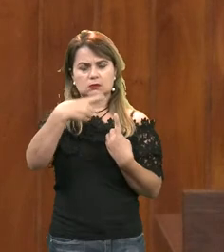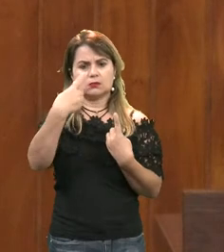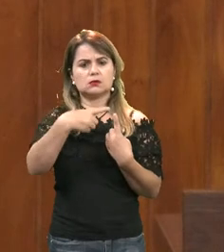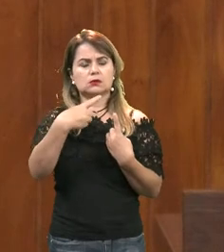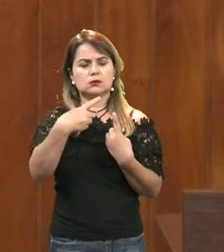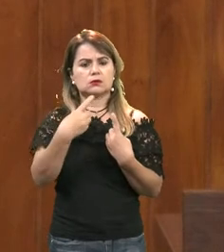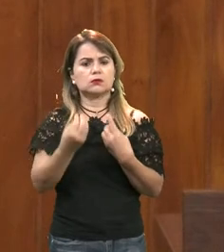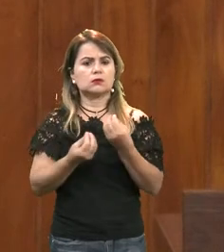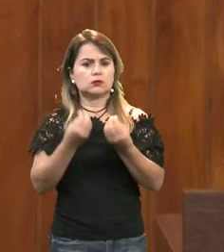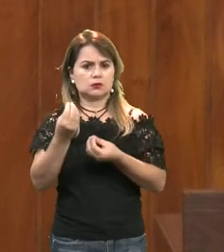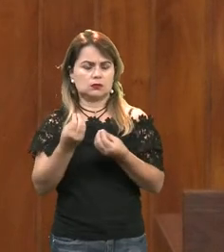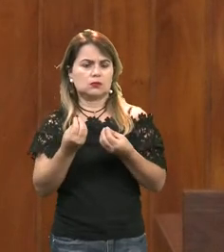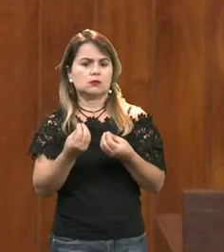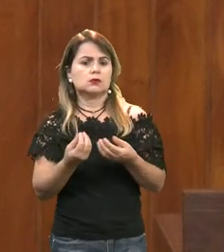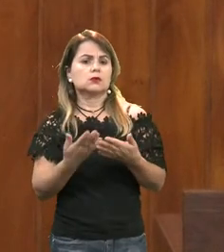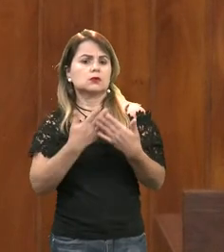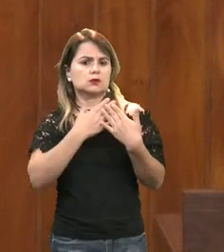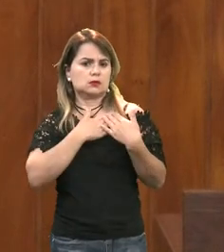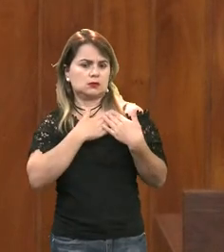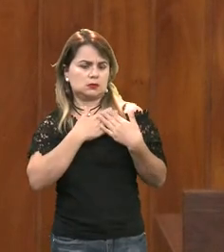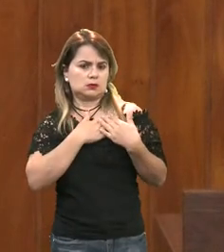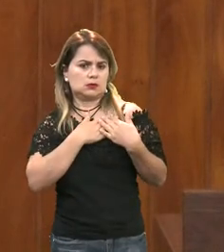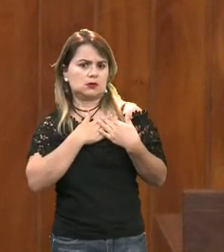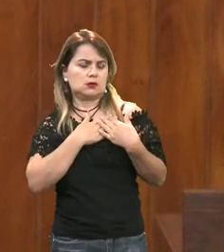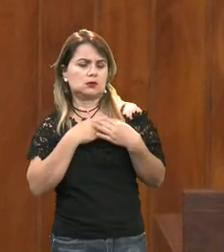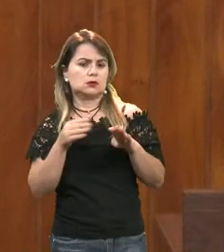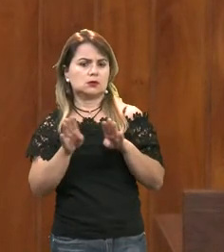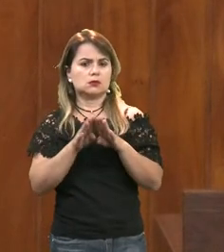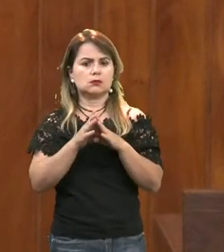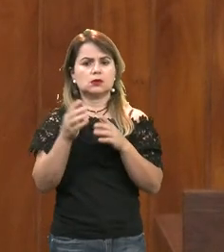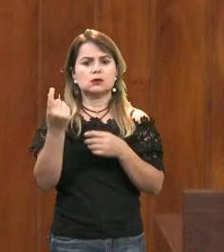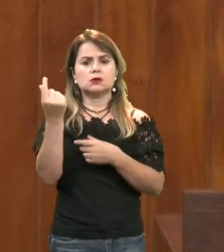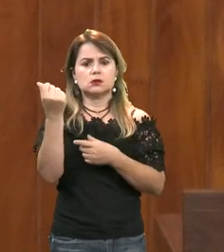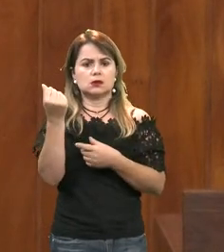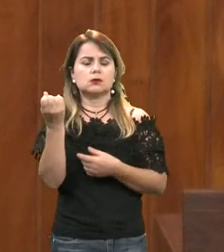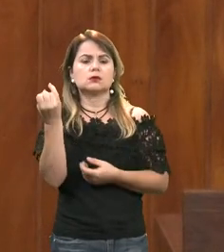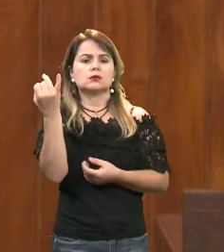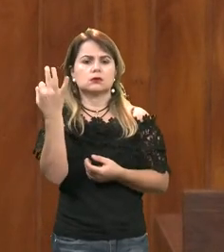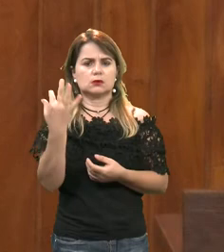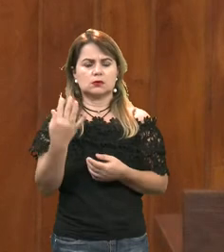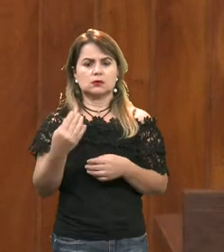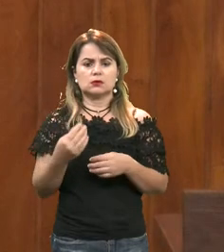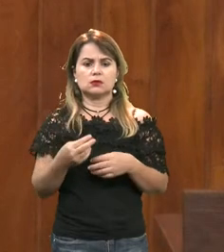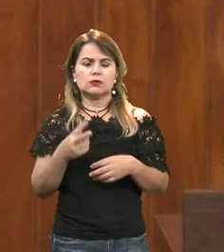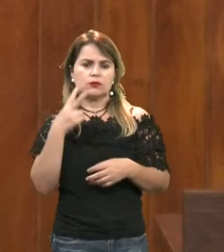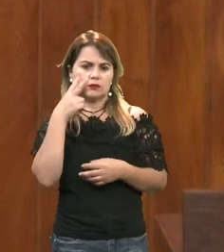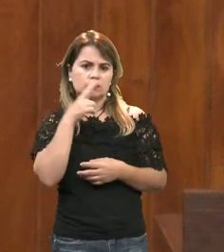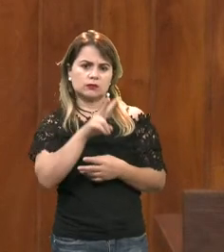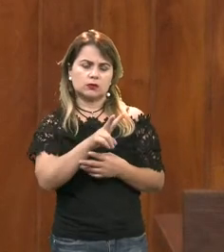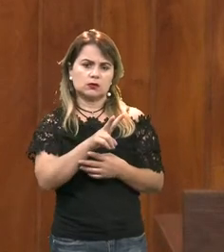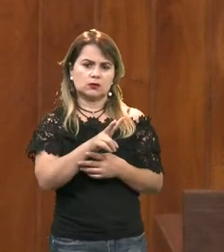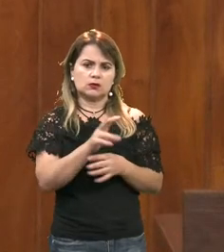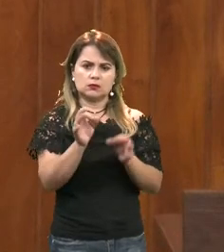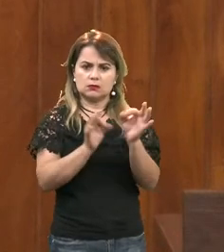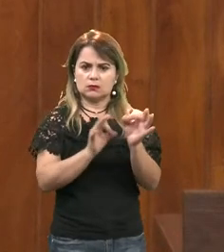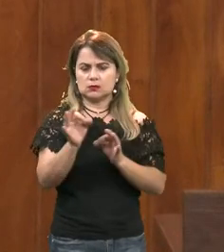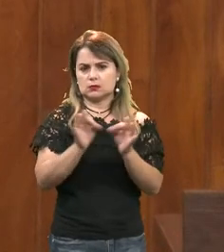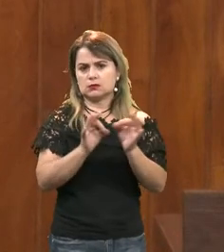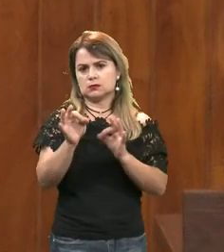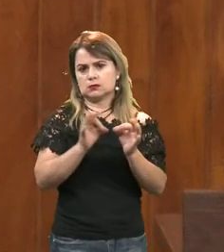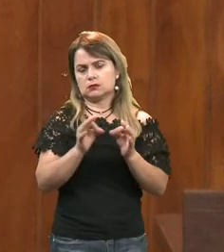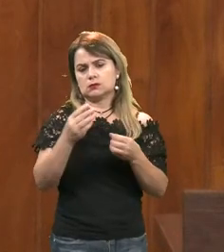objetivos, responsabilidades e orçamento. Acompanhar e monitorar a implementação do